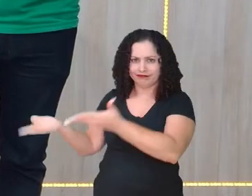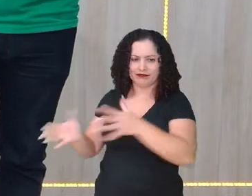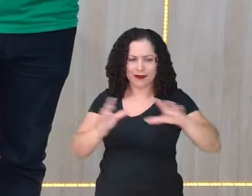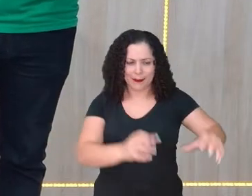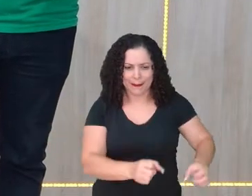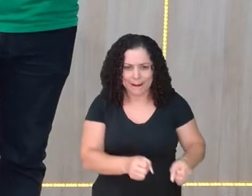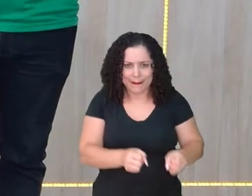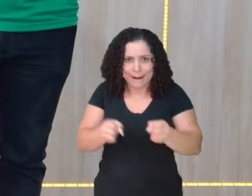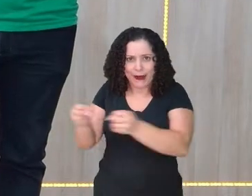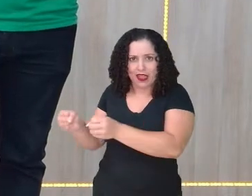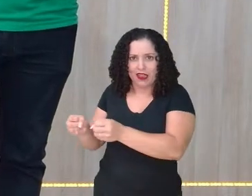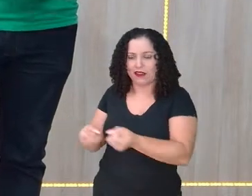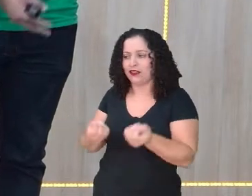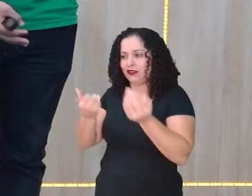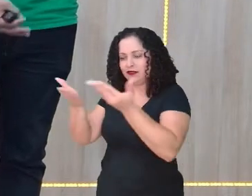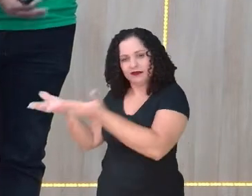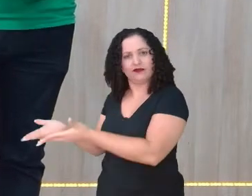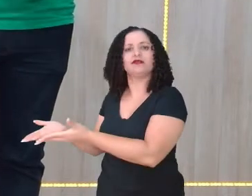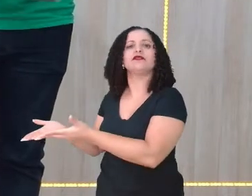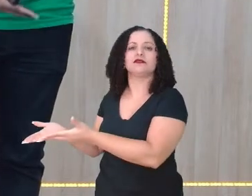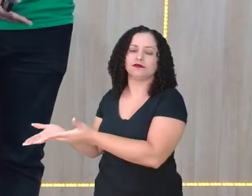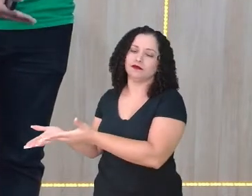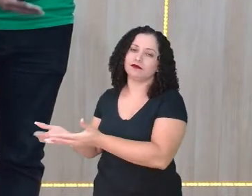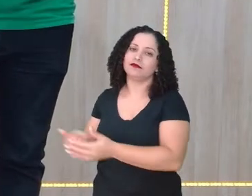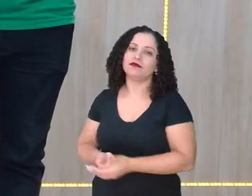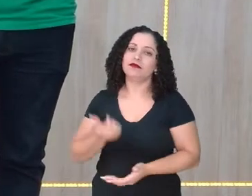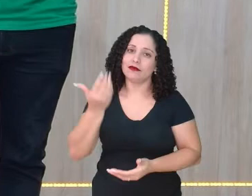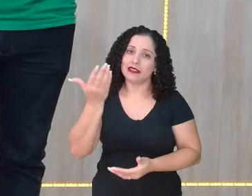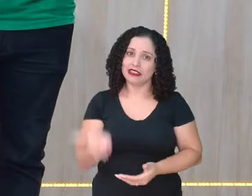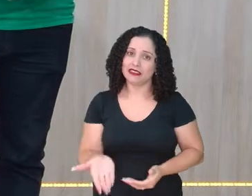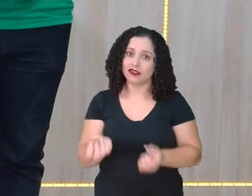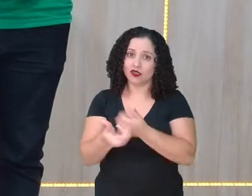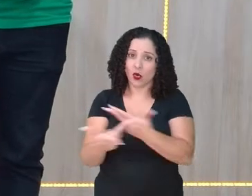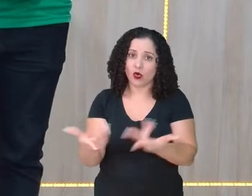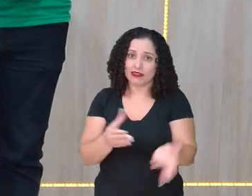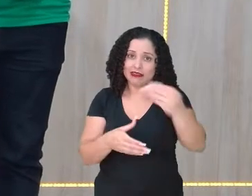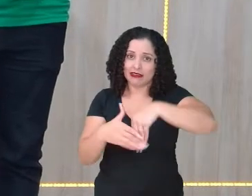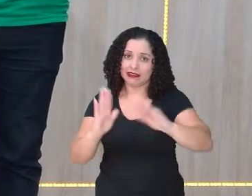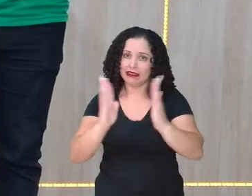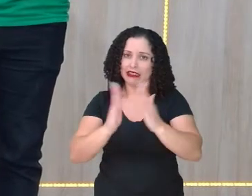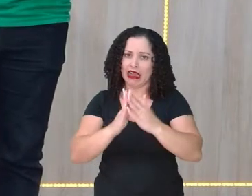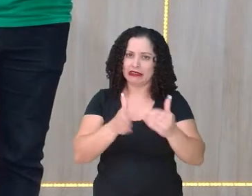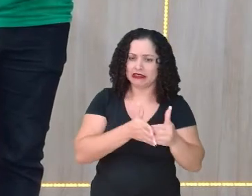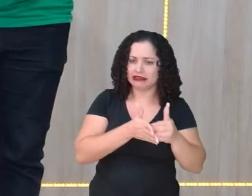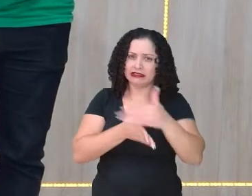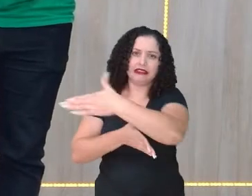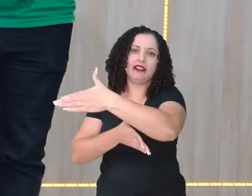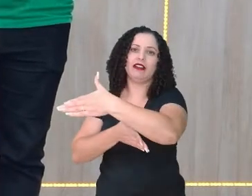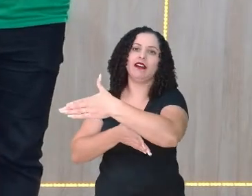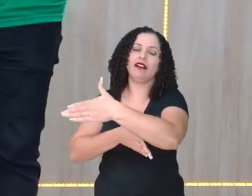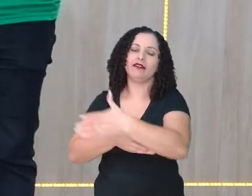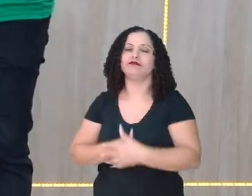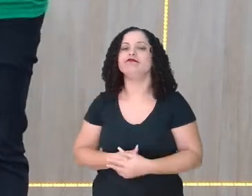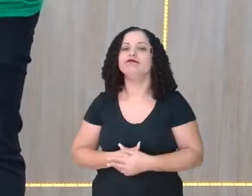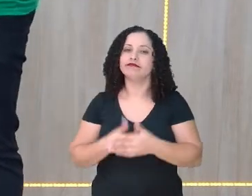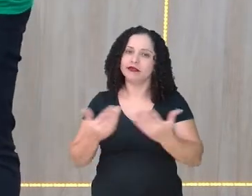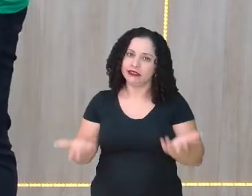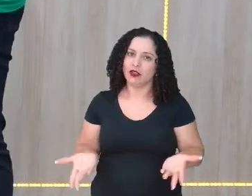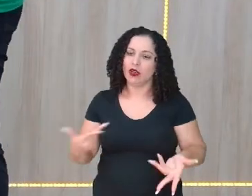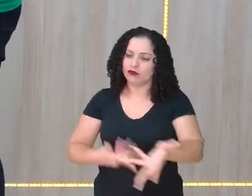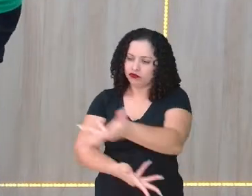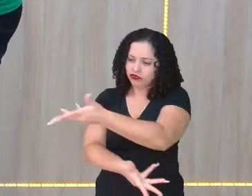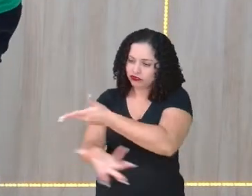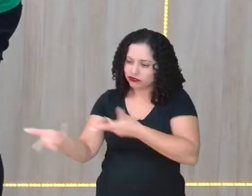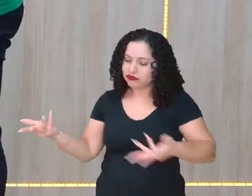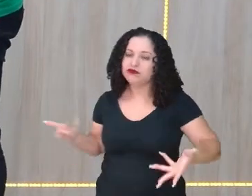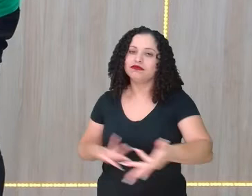para o lugar certo e tirar esse entulho que está dentro da tua casa, né? Então é útil, é agradável, não te dá muito trabalho e vai ajudar